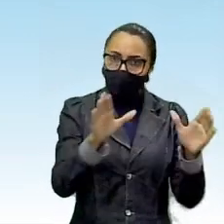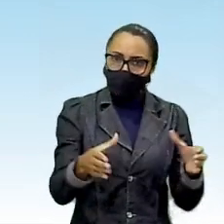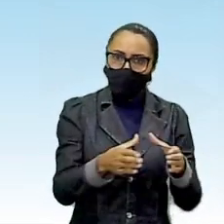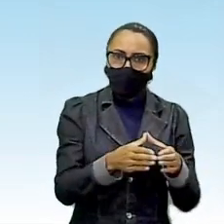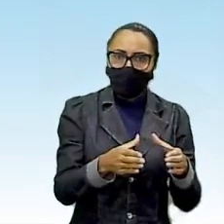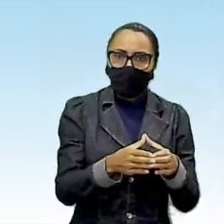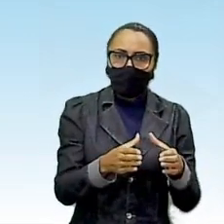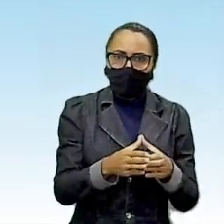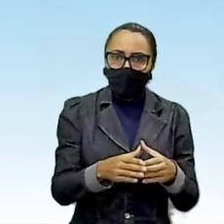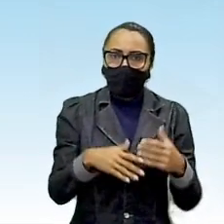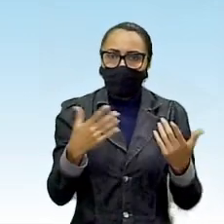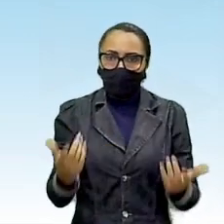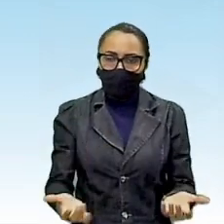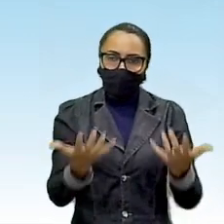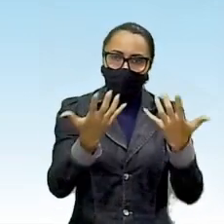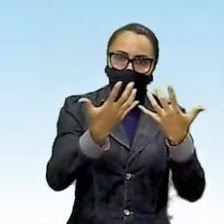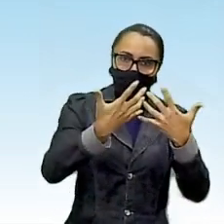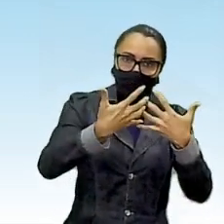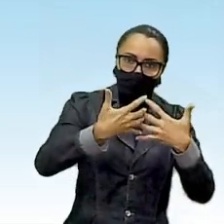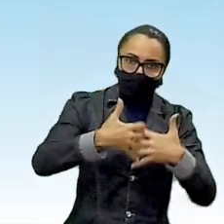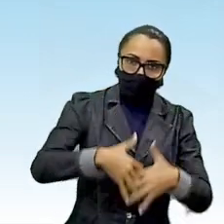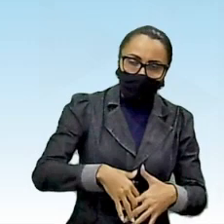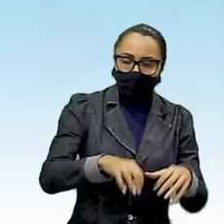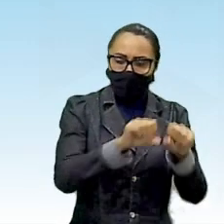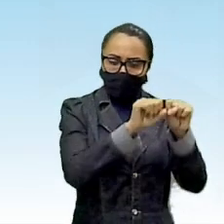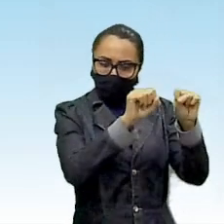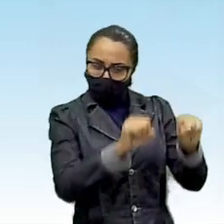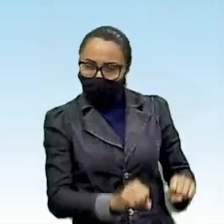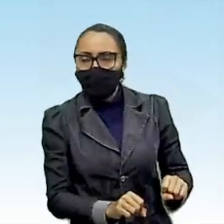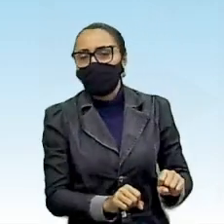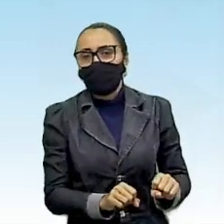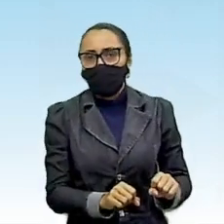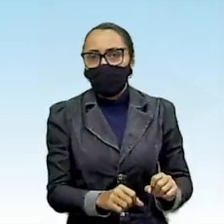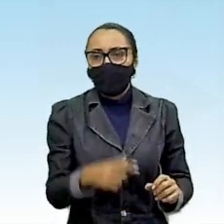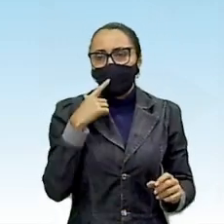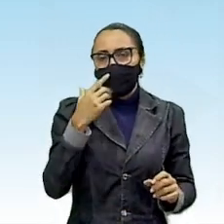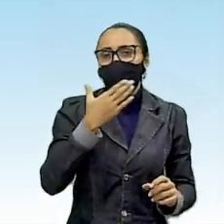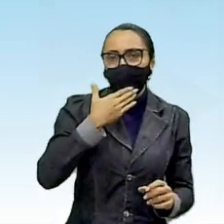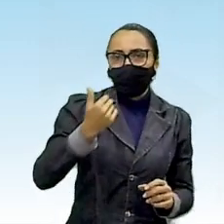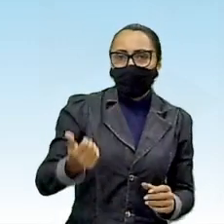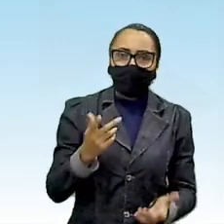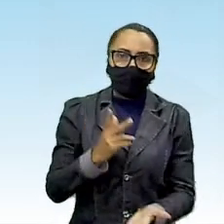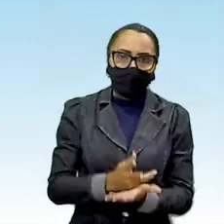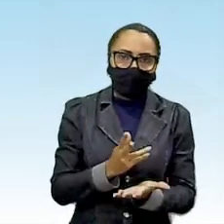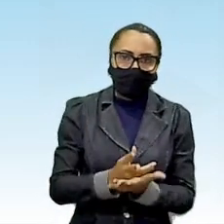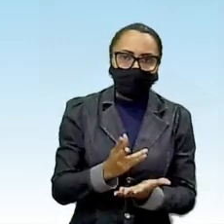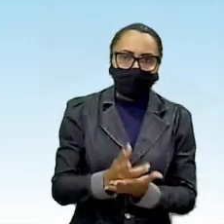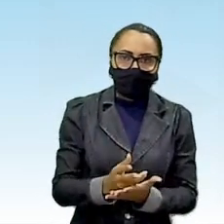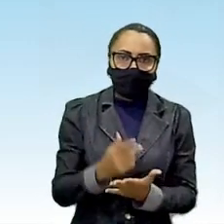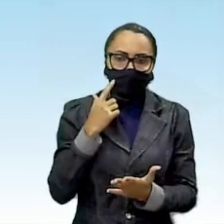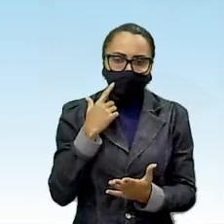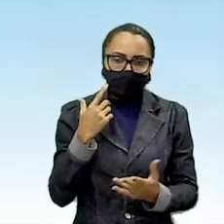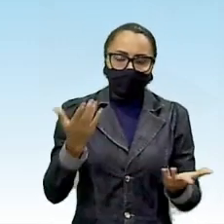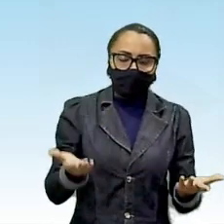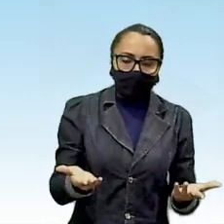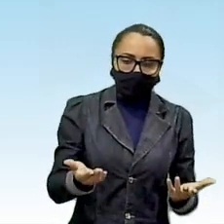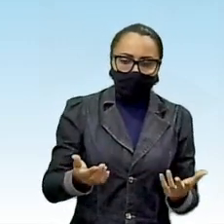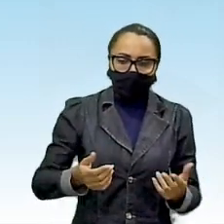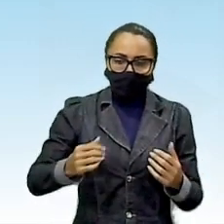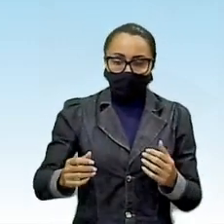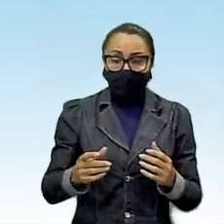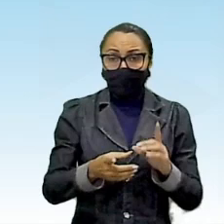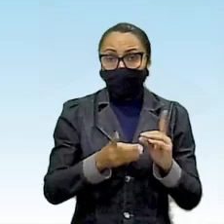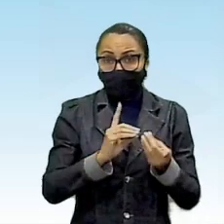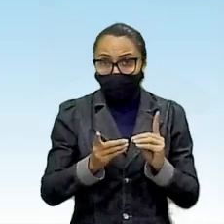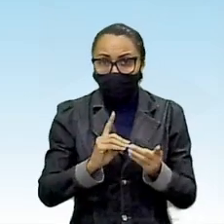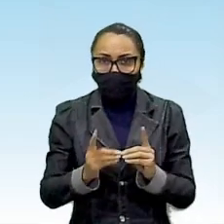de ações multidisciplinares e sistematizadas. Então, essa melhoria contínua, esse PGR ele deve ser dinâmico.